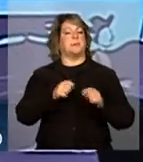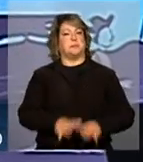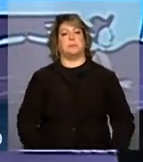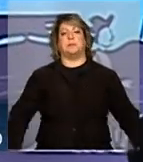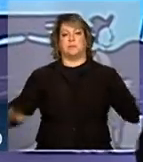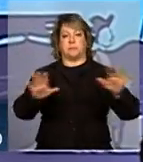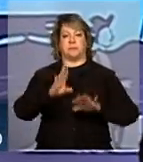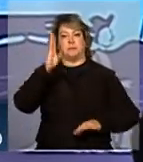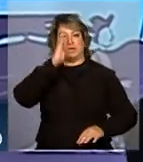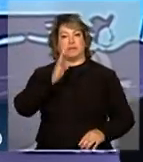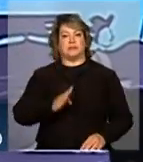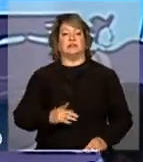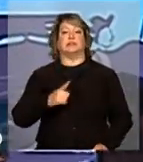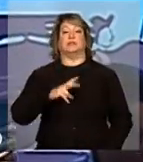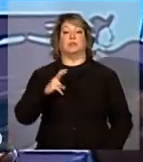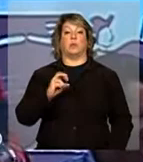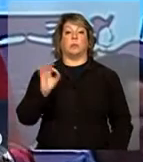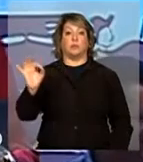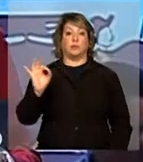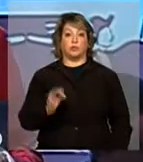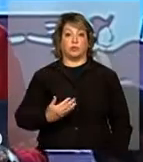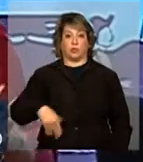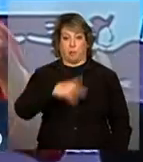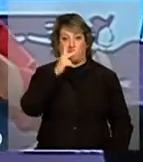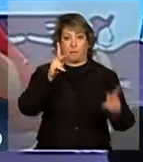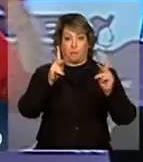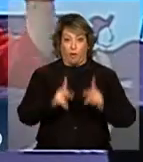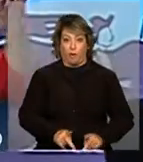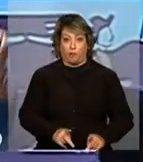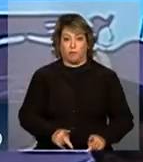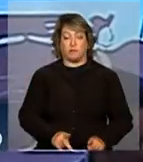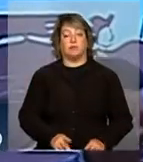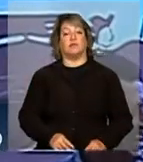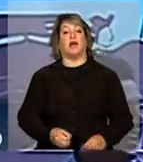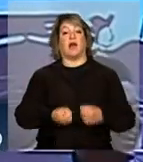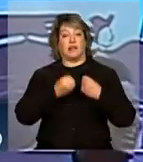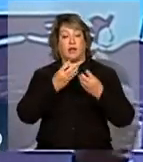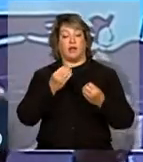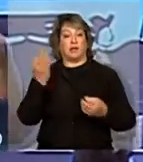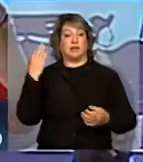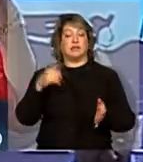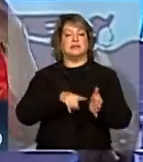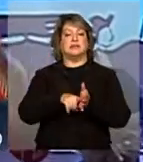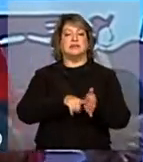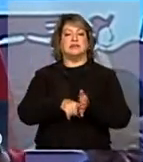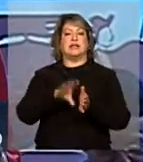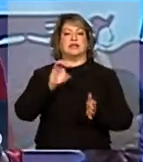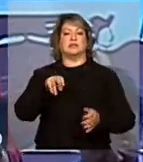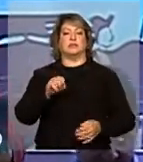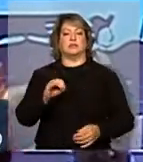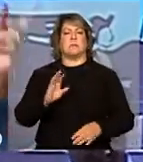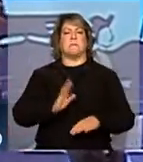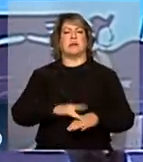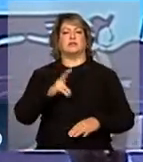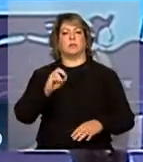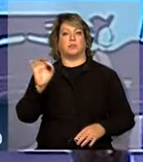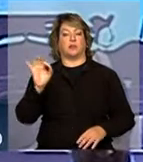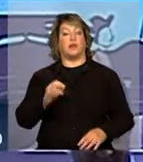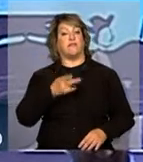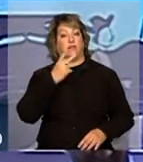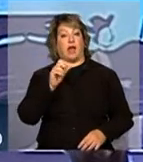Brasil. 50% do nosso povo declarou no censo, mais de 50%, que